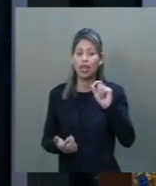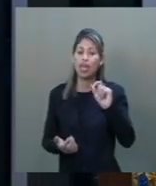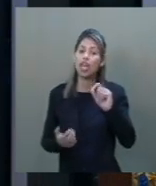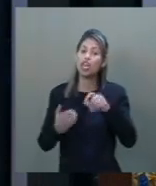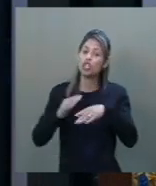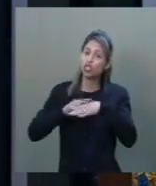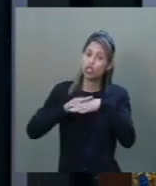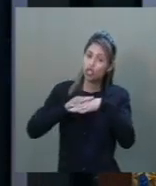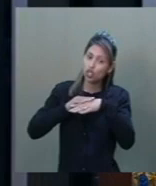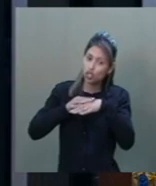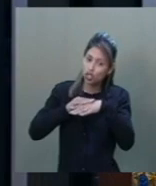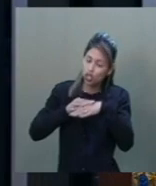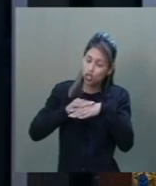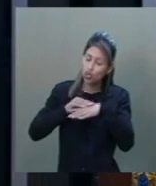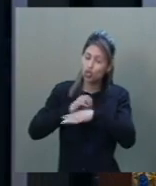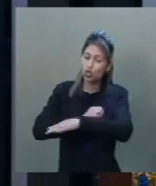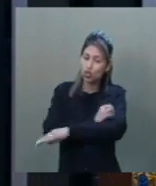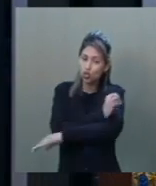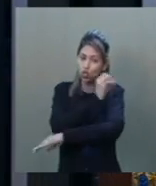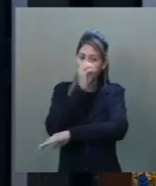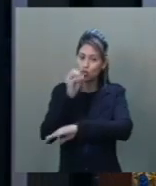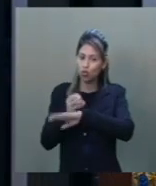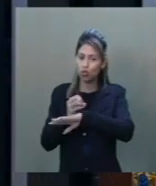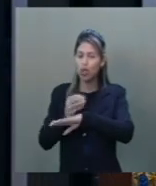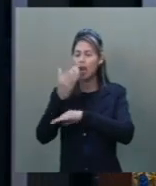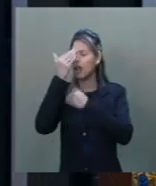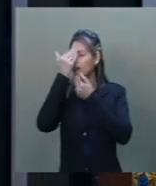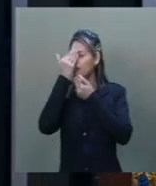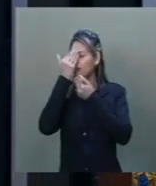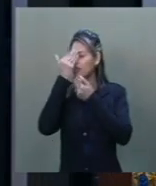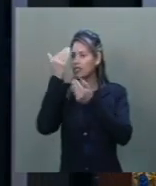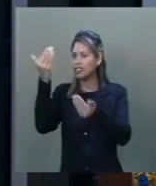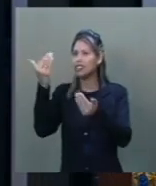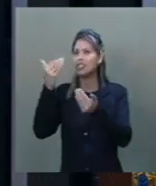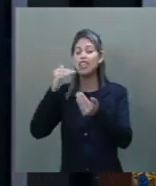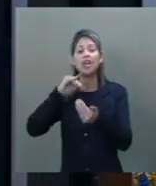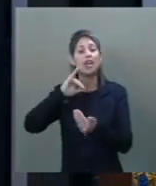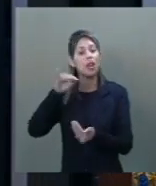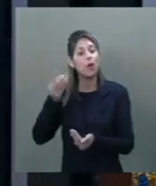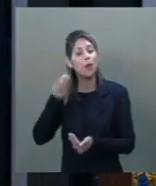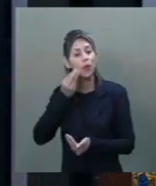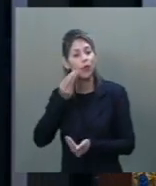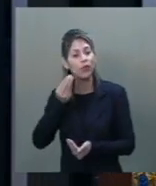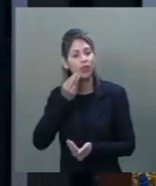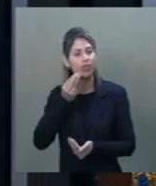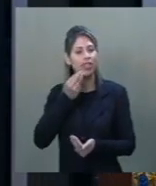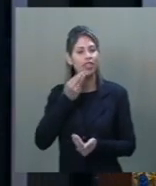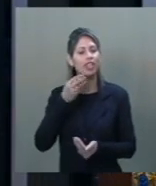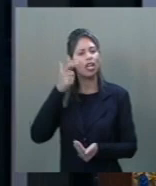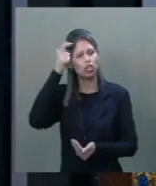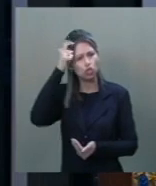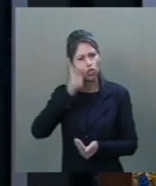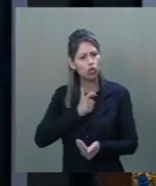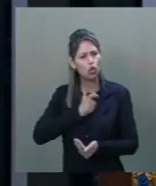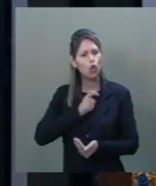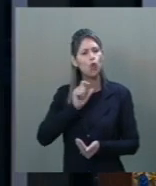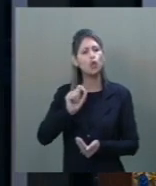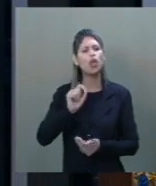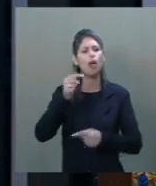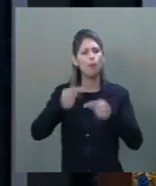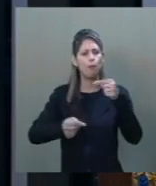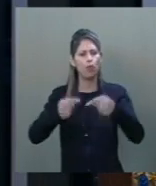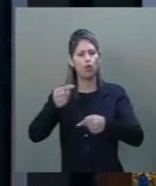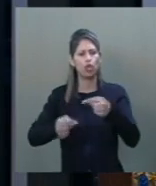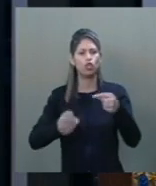esse privilégio. Me sinto honradíssima e feliz em ser política do meu país, em ter